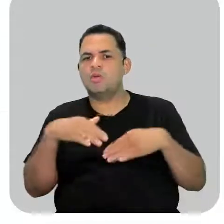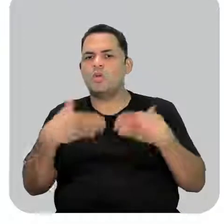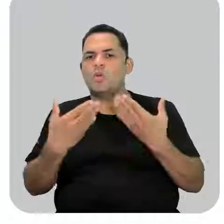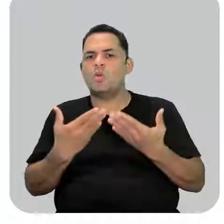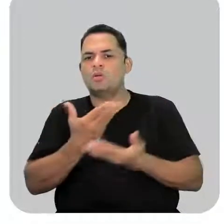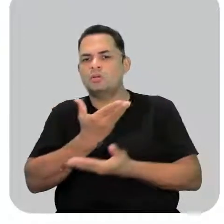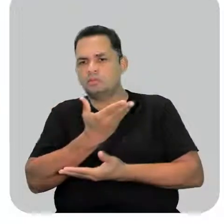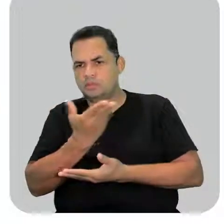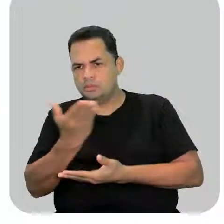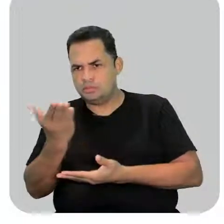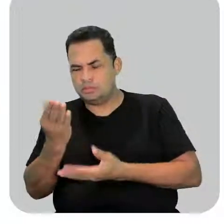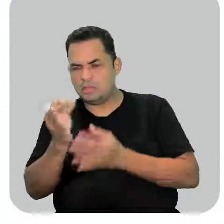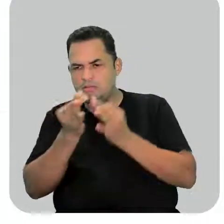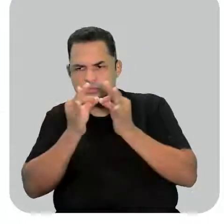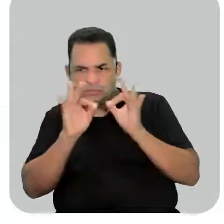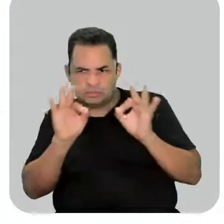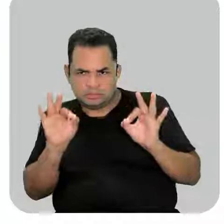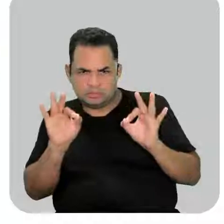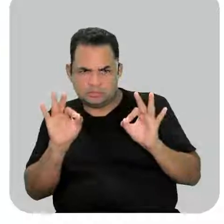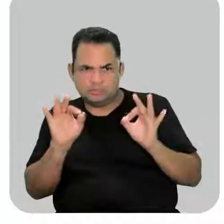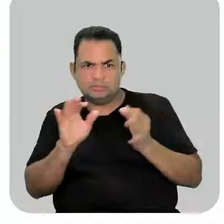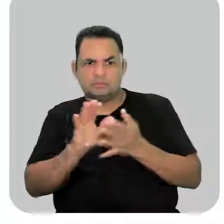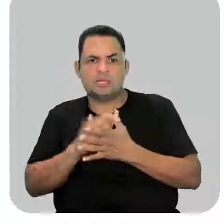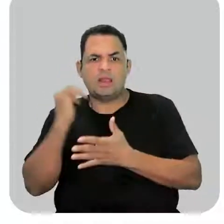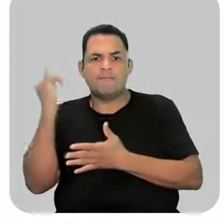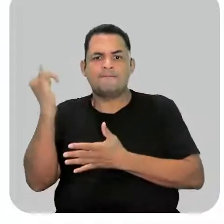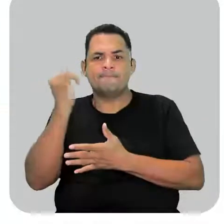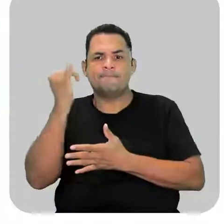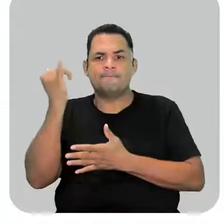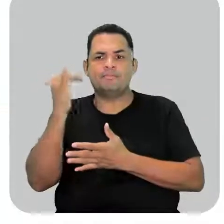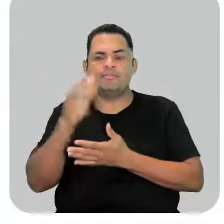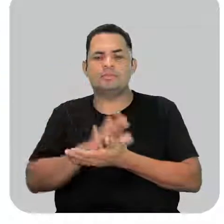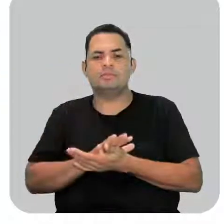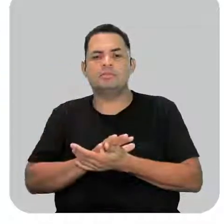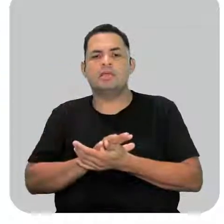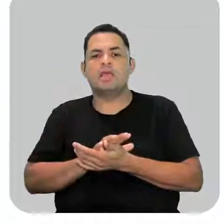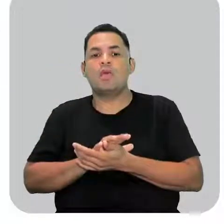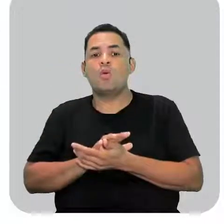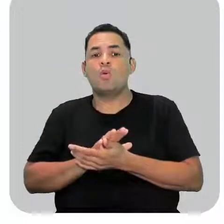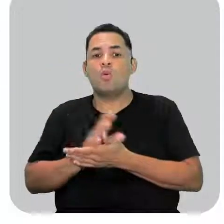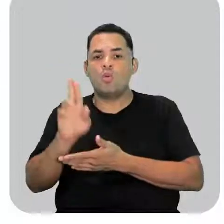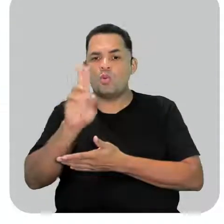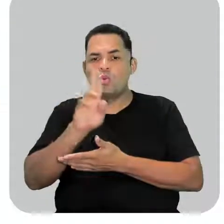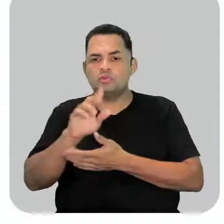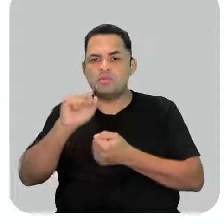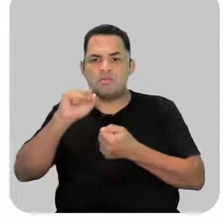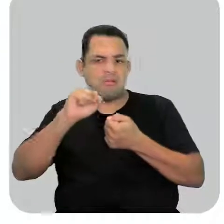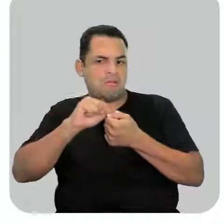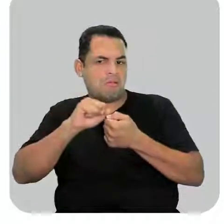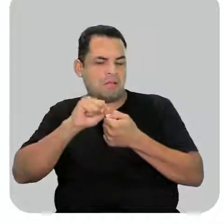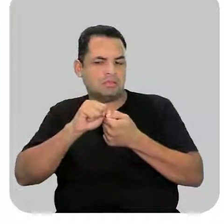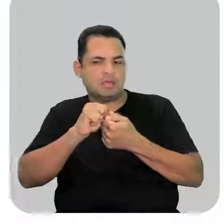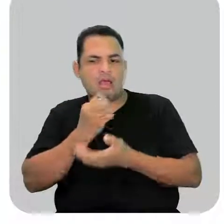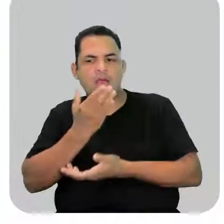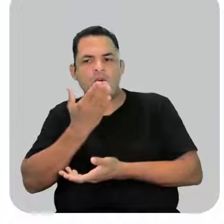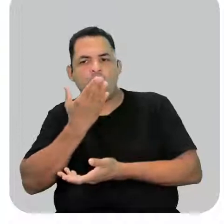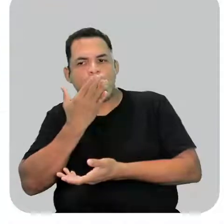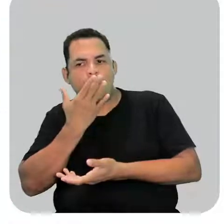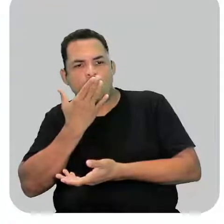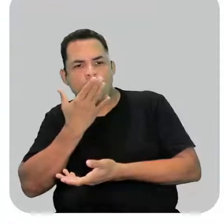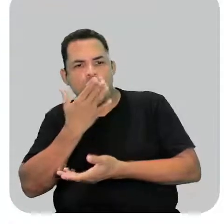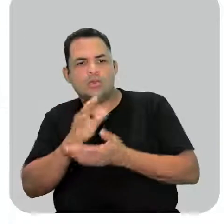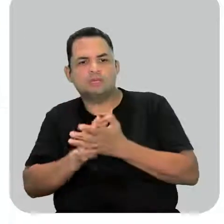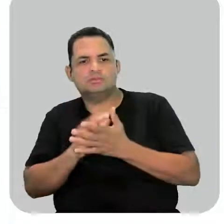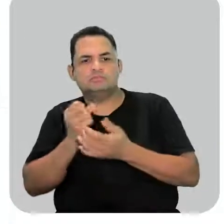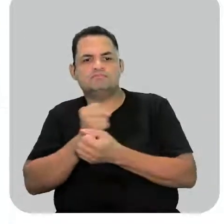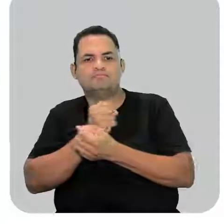o nitrobenzeno é o mais simples, são mais importantes devido ao grande uso na fabricação de